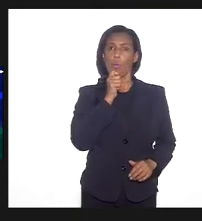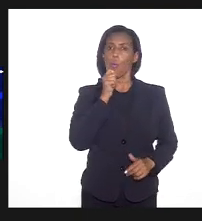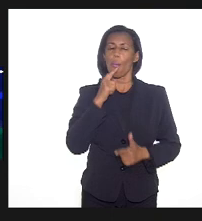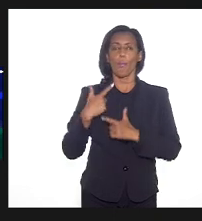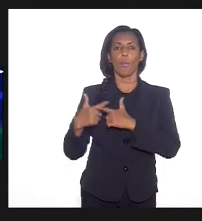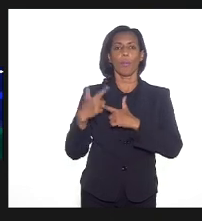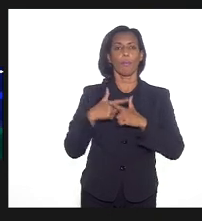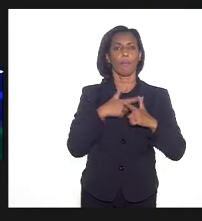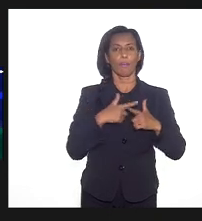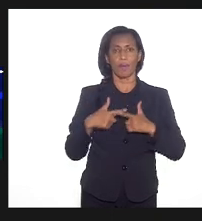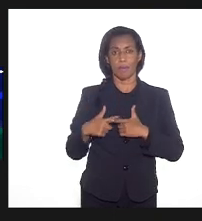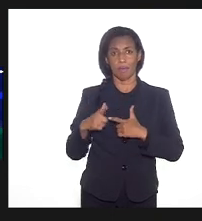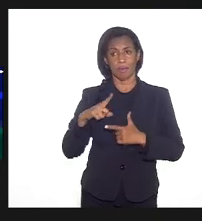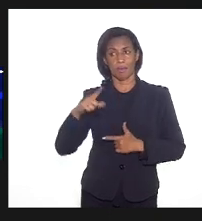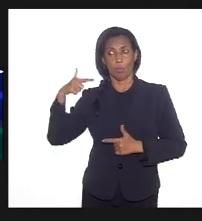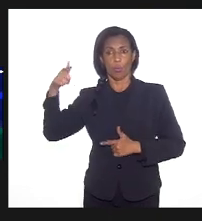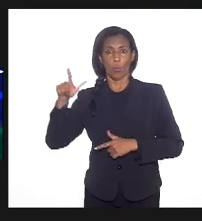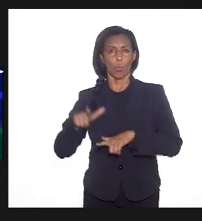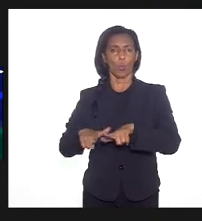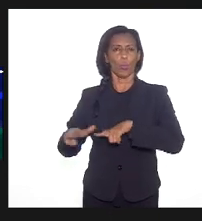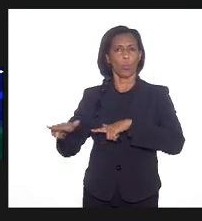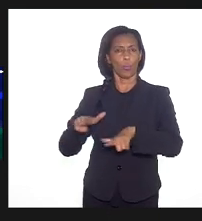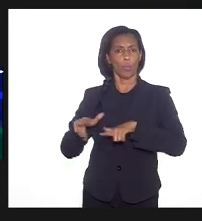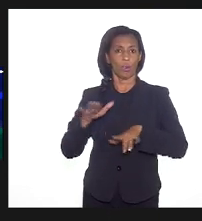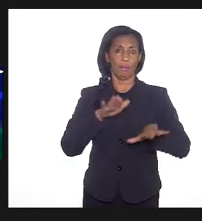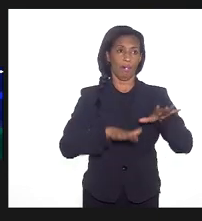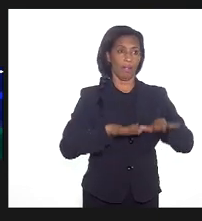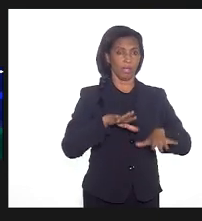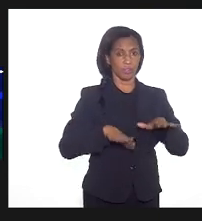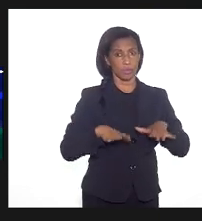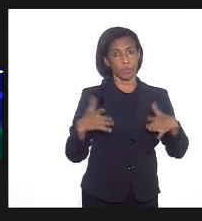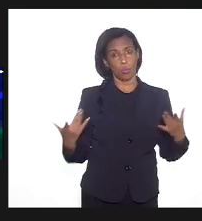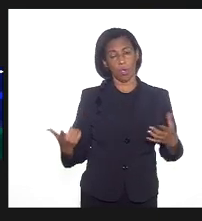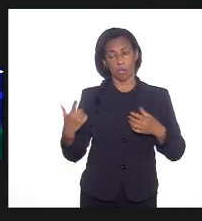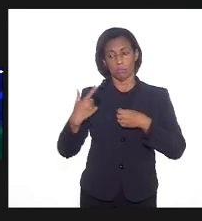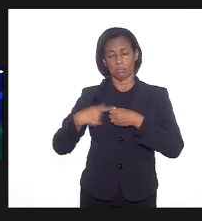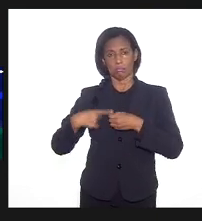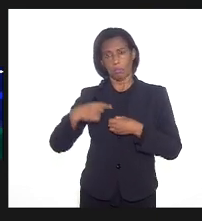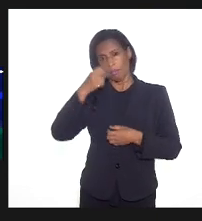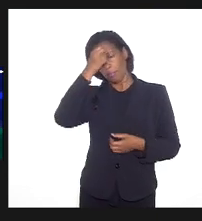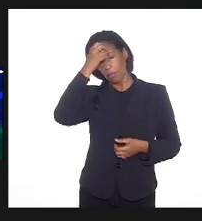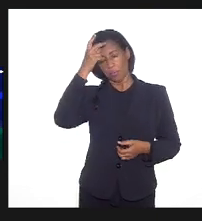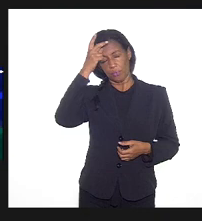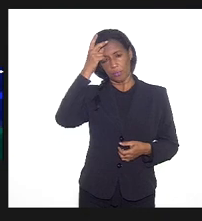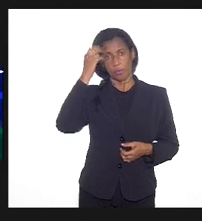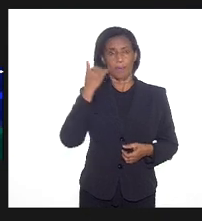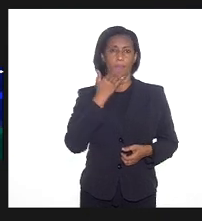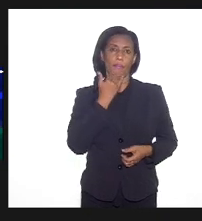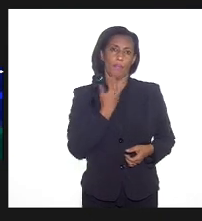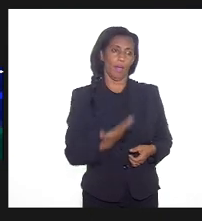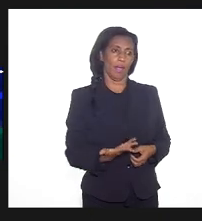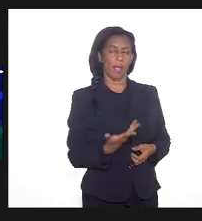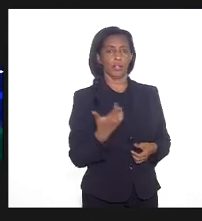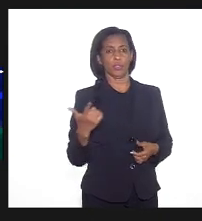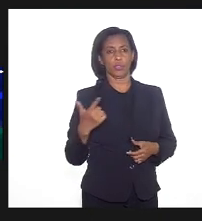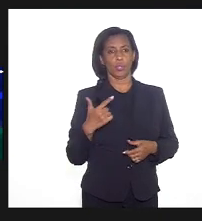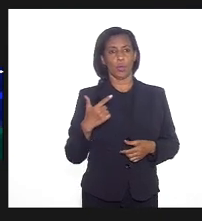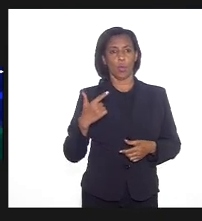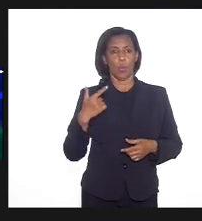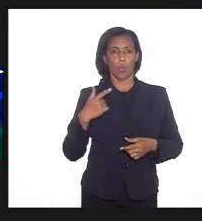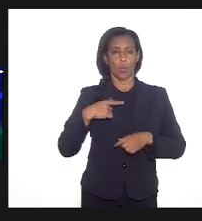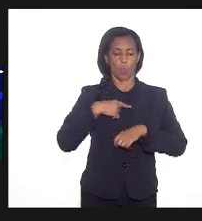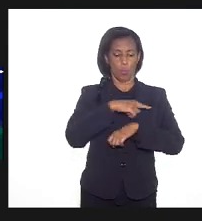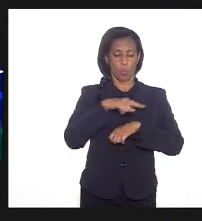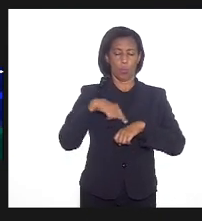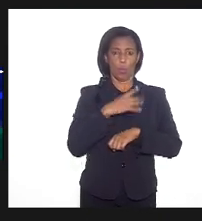a acumulação de cargos que de vez em quando quando o município estipula uma jornada de 44